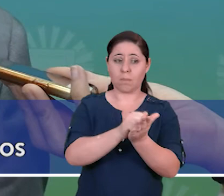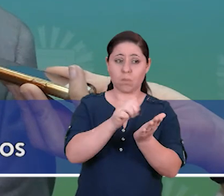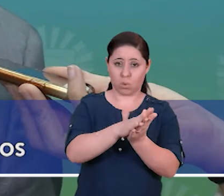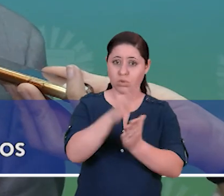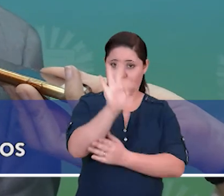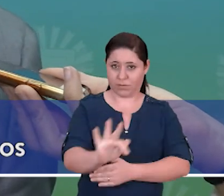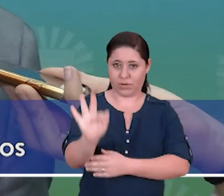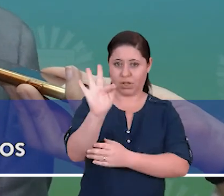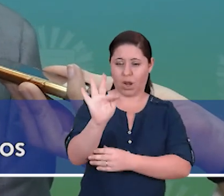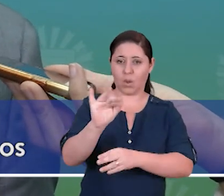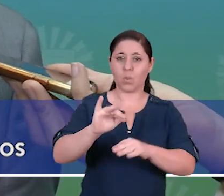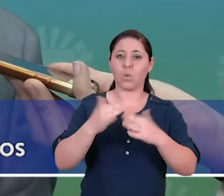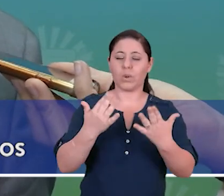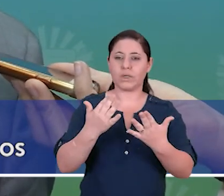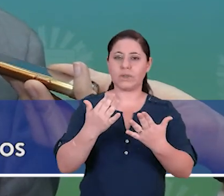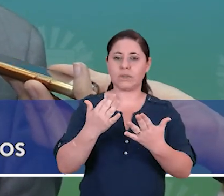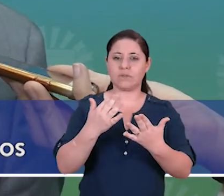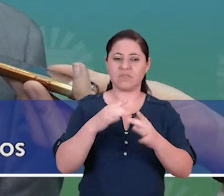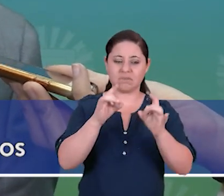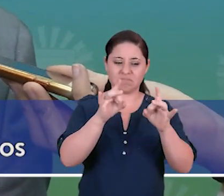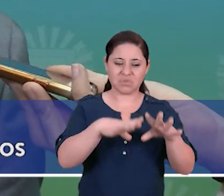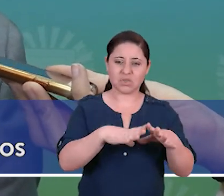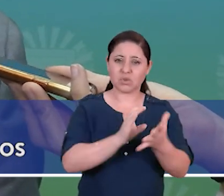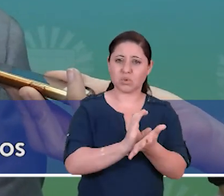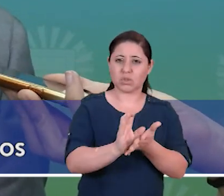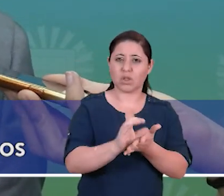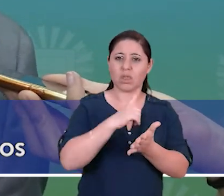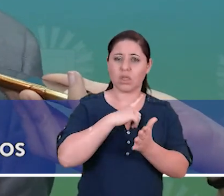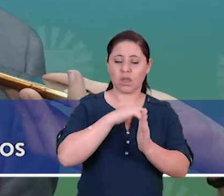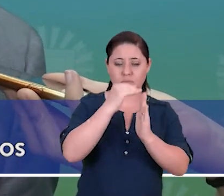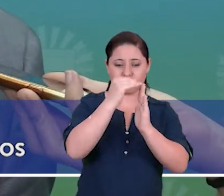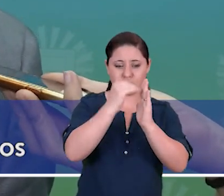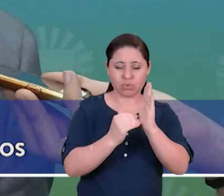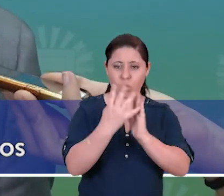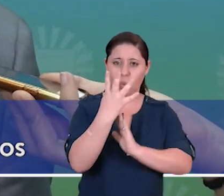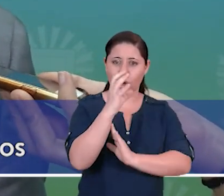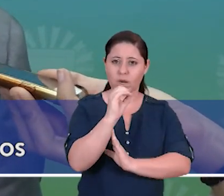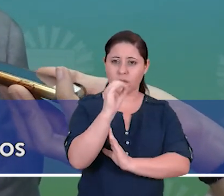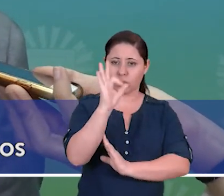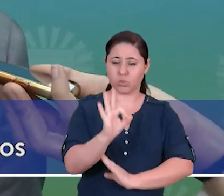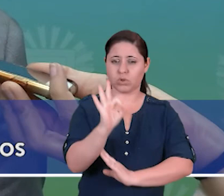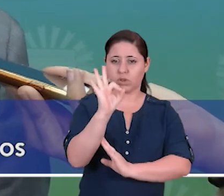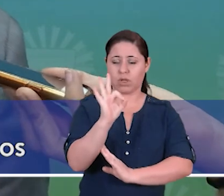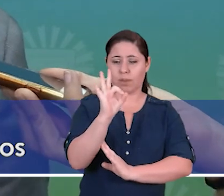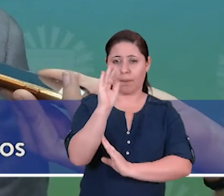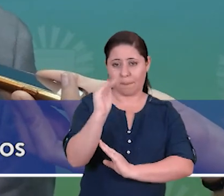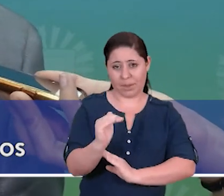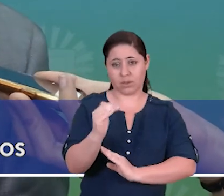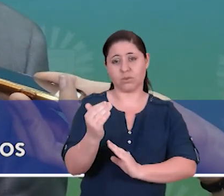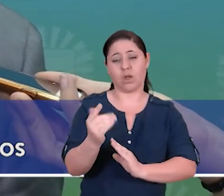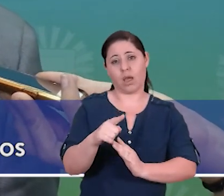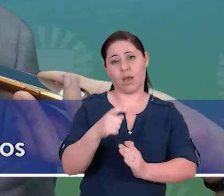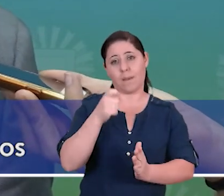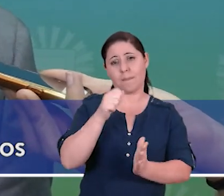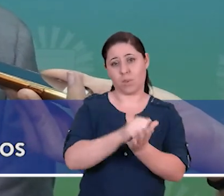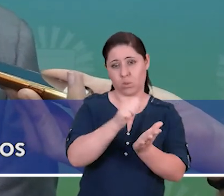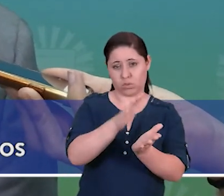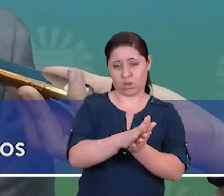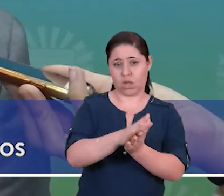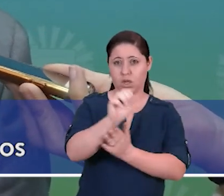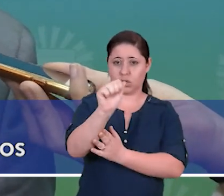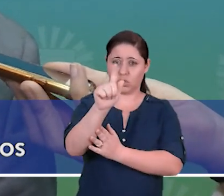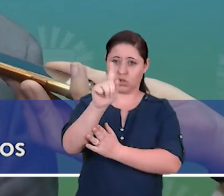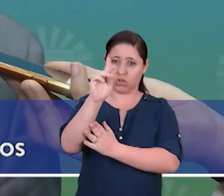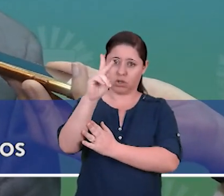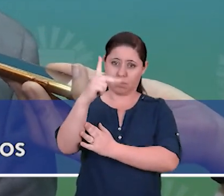As multas federais, quando você desiste do recurso, você tem um desconto de 40%. As multas impostas pela